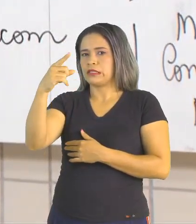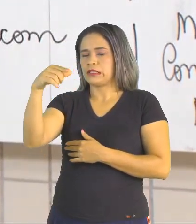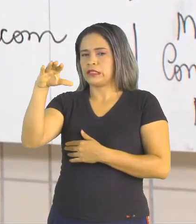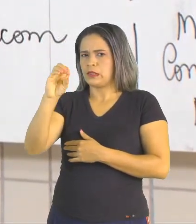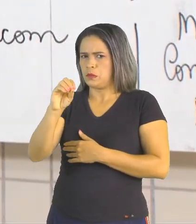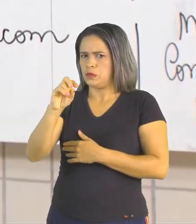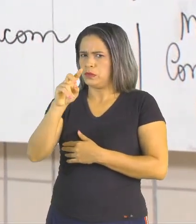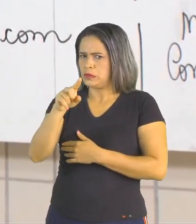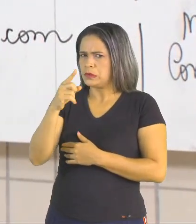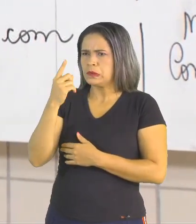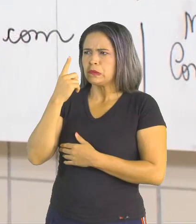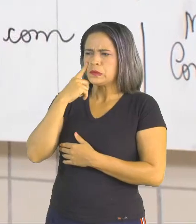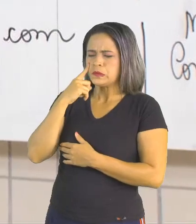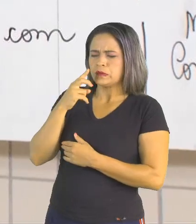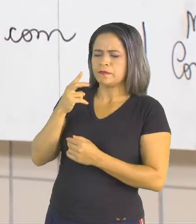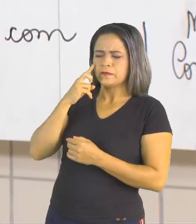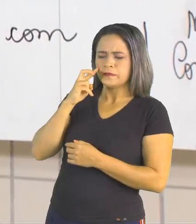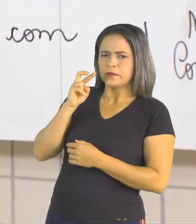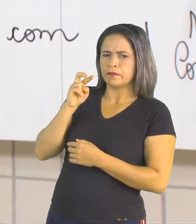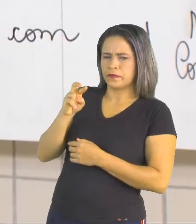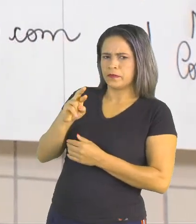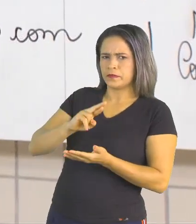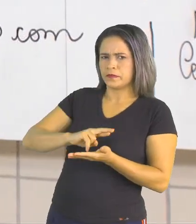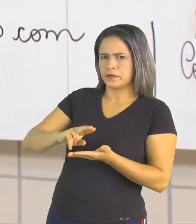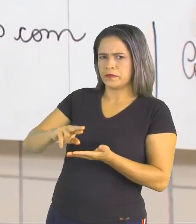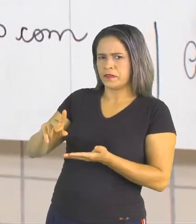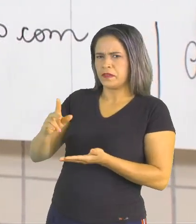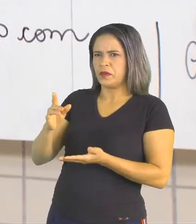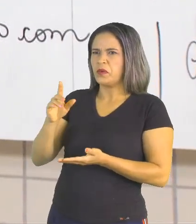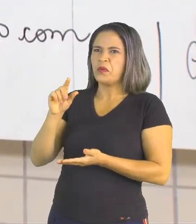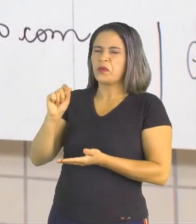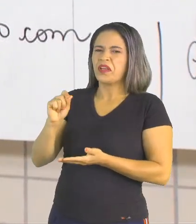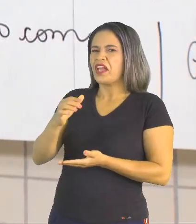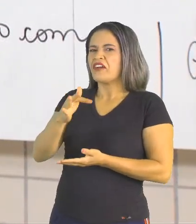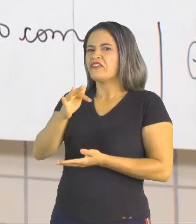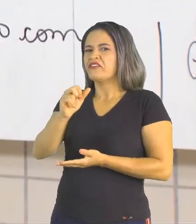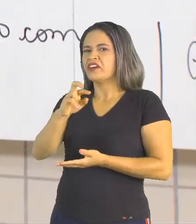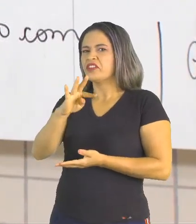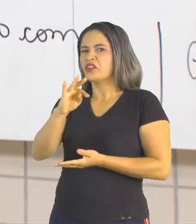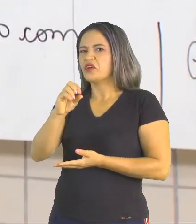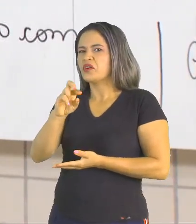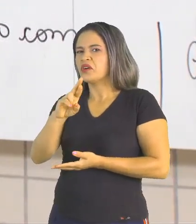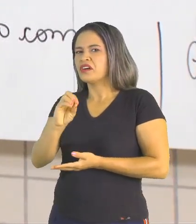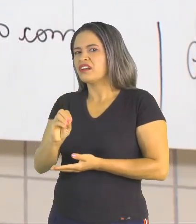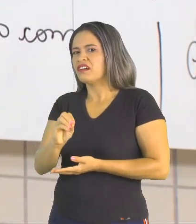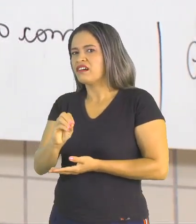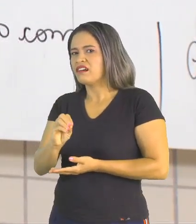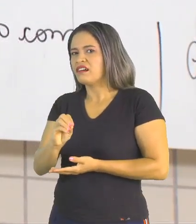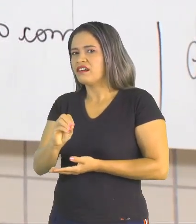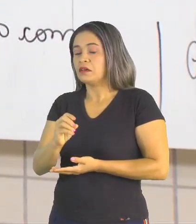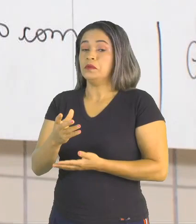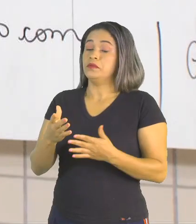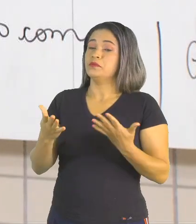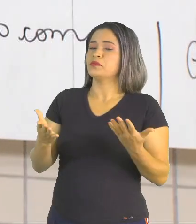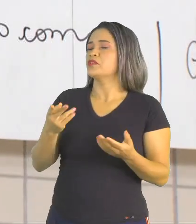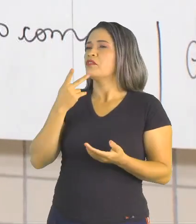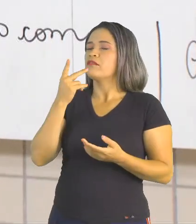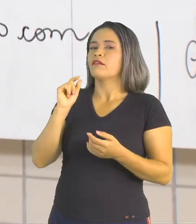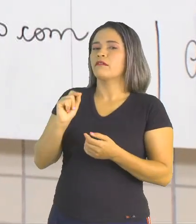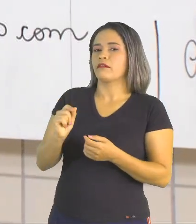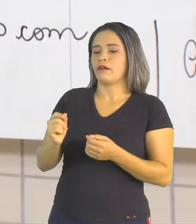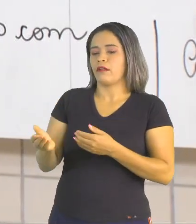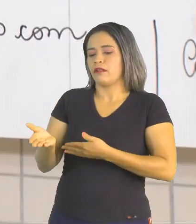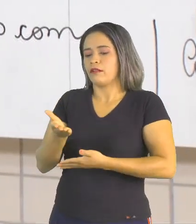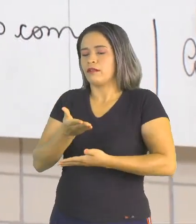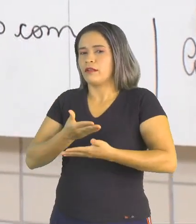essa palavra e não sabem explicar o que é. Fatora um número. Quando eu falo fatoração, ela